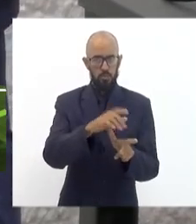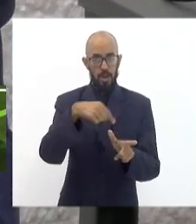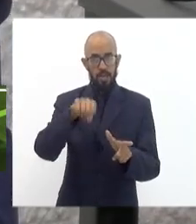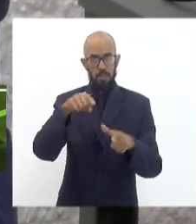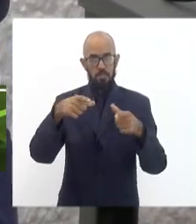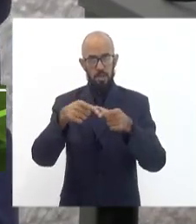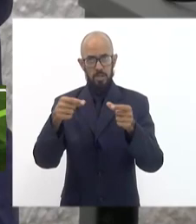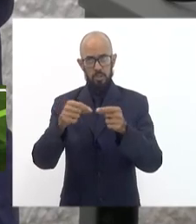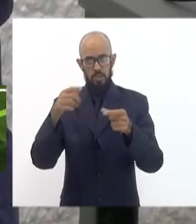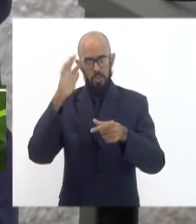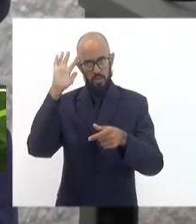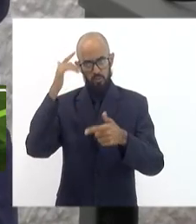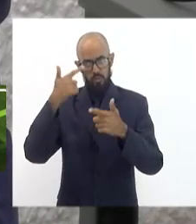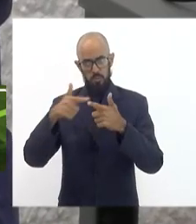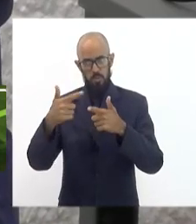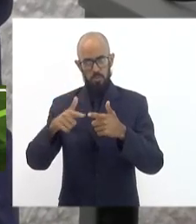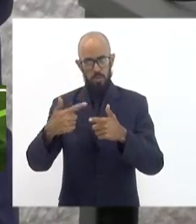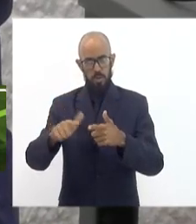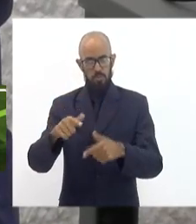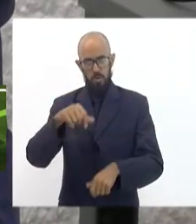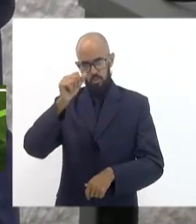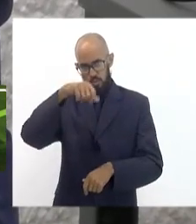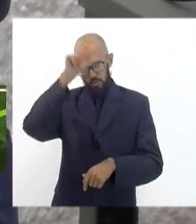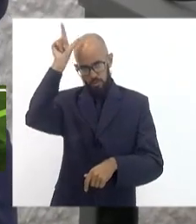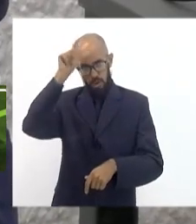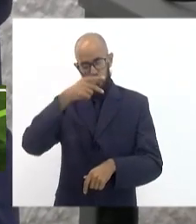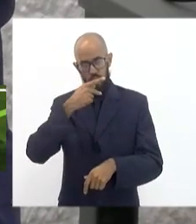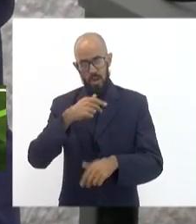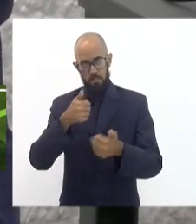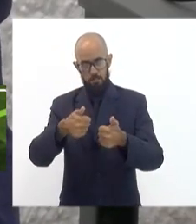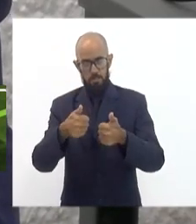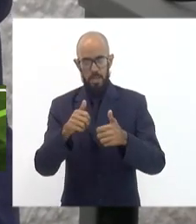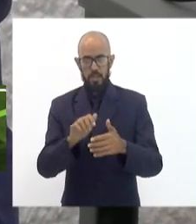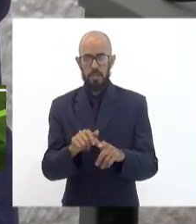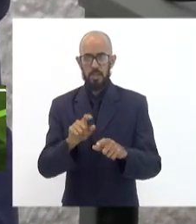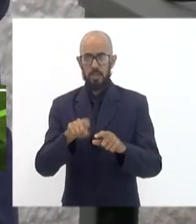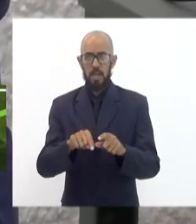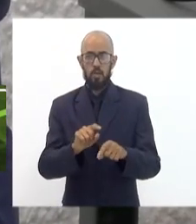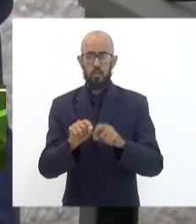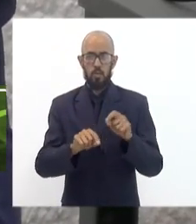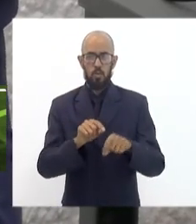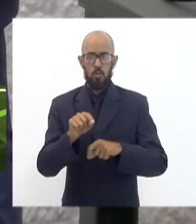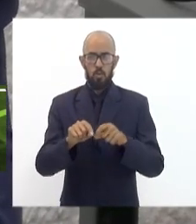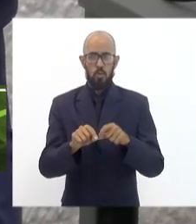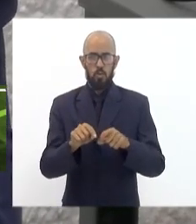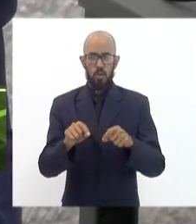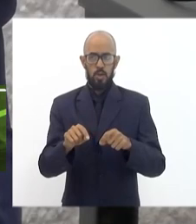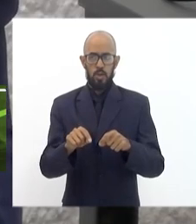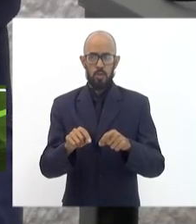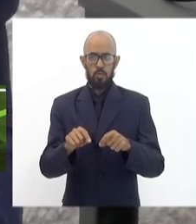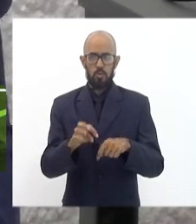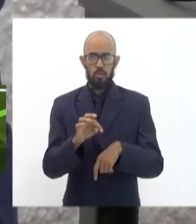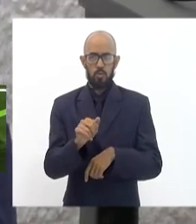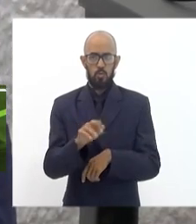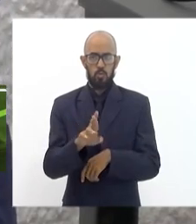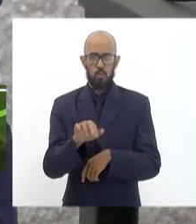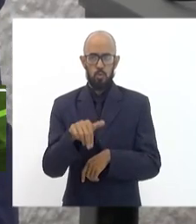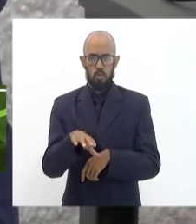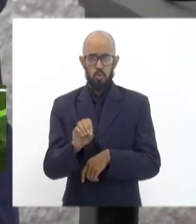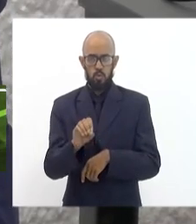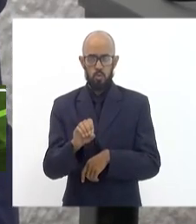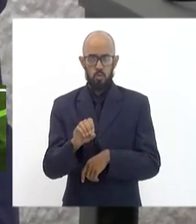Brasília resolver um problema que o que o Luiz Paulo coloca muito bem conhece muito bem tenho que não a questão do túnel extravasor então